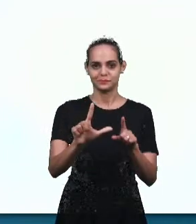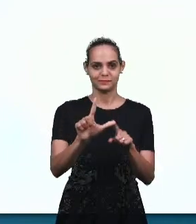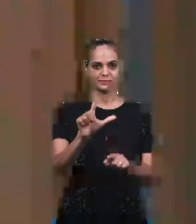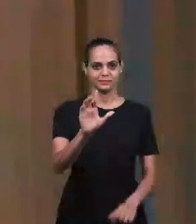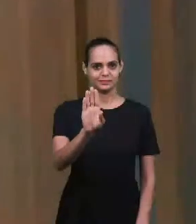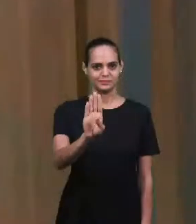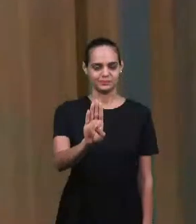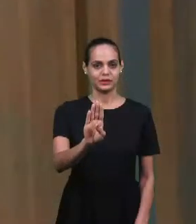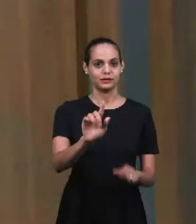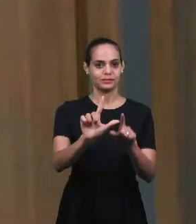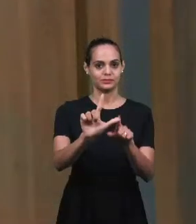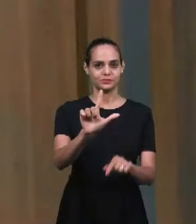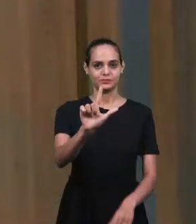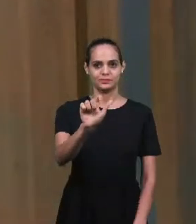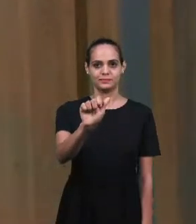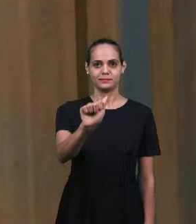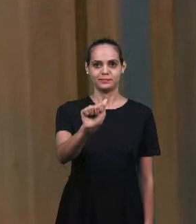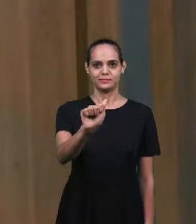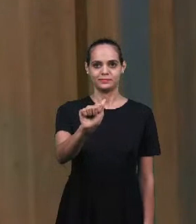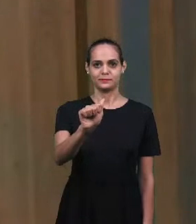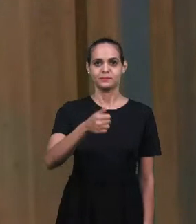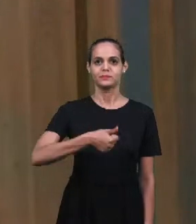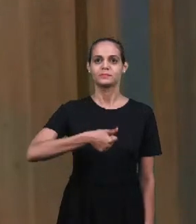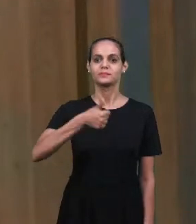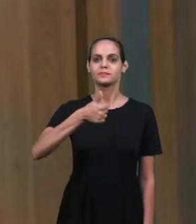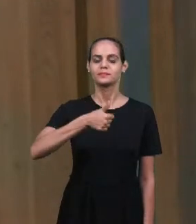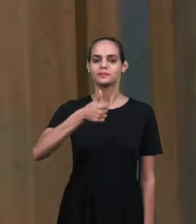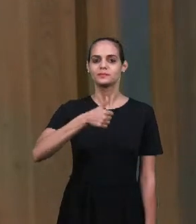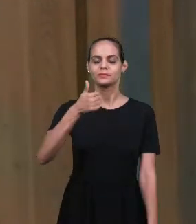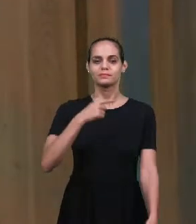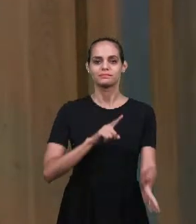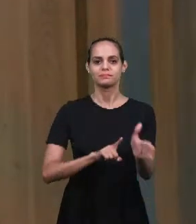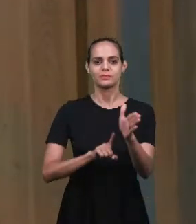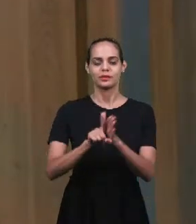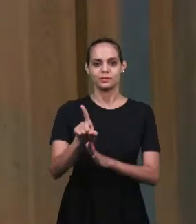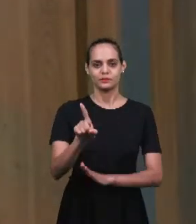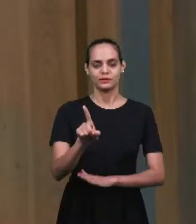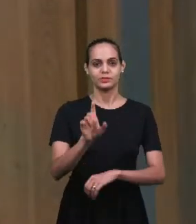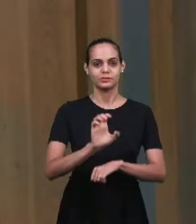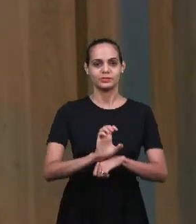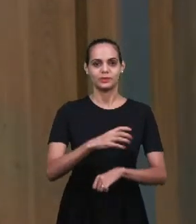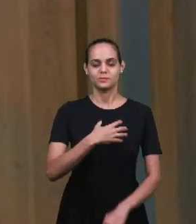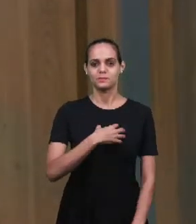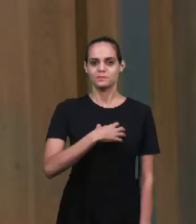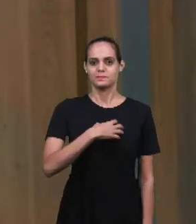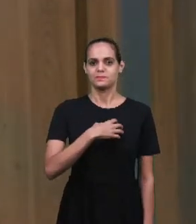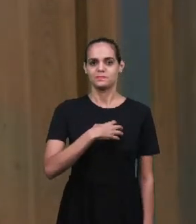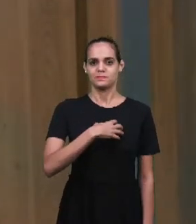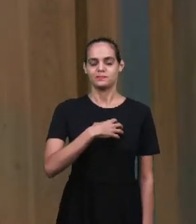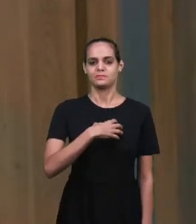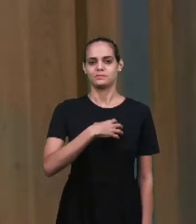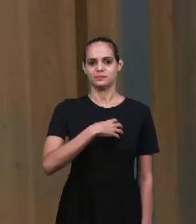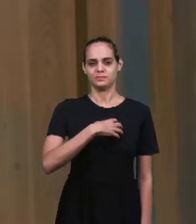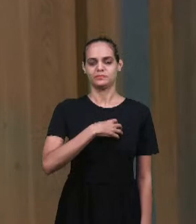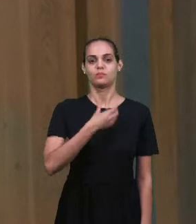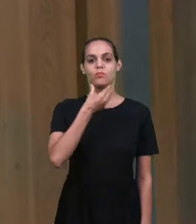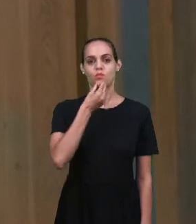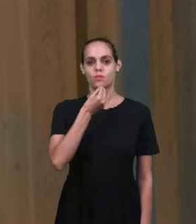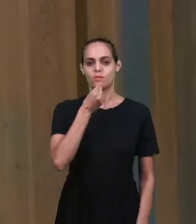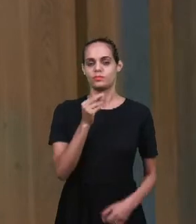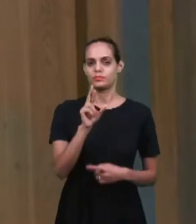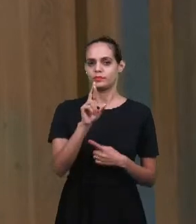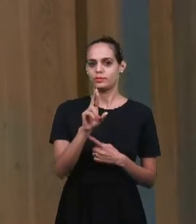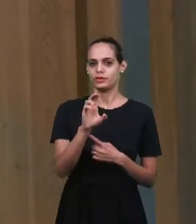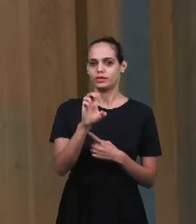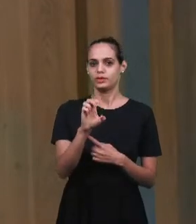E na letra A, primeiramente, nós dirigimos essa pergunta ao estado da Bahia, onde ali o nosso irmão Reinaldo, que é do grupo